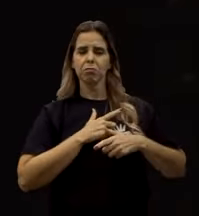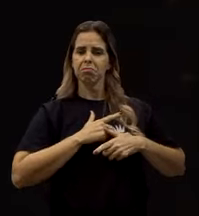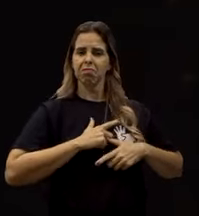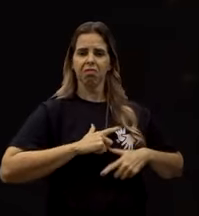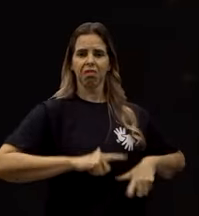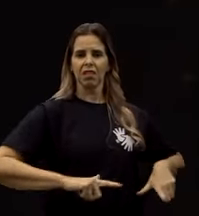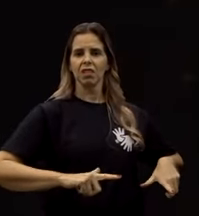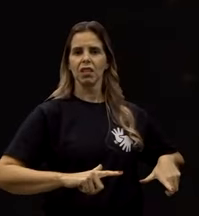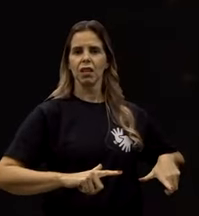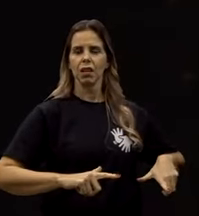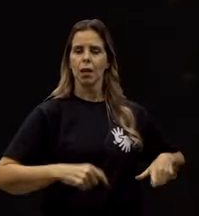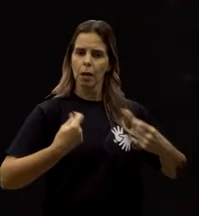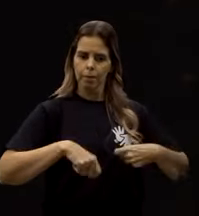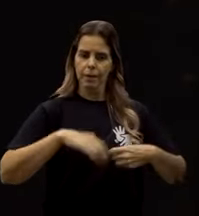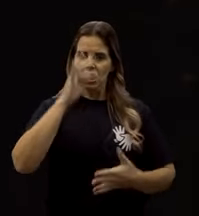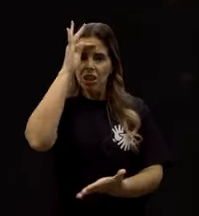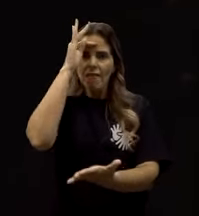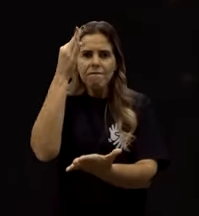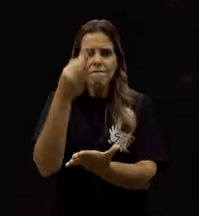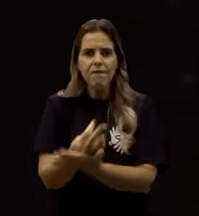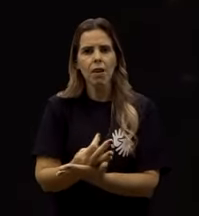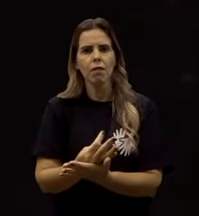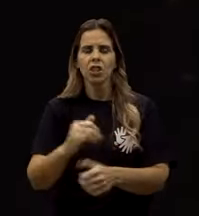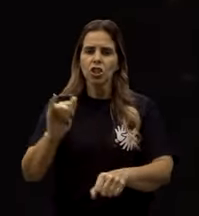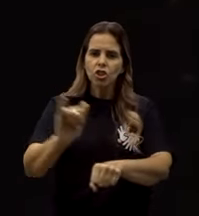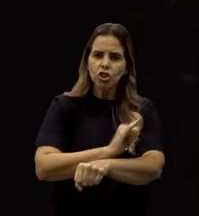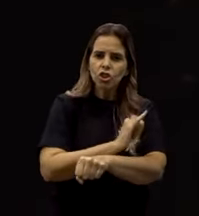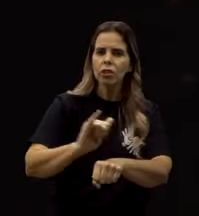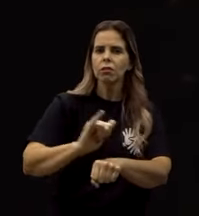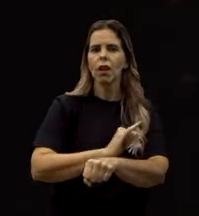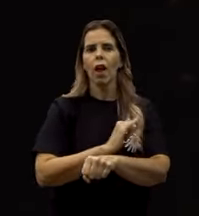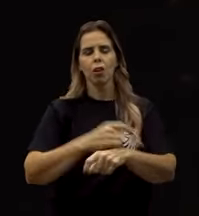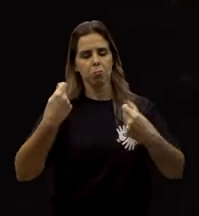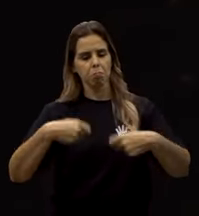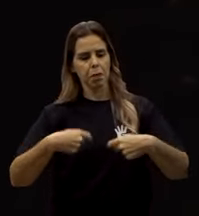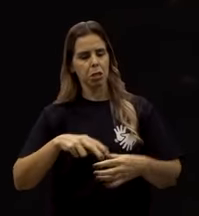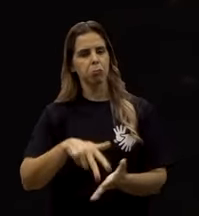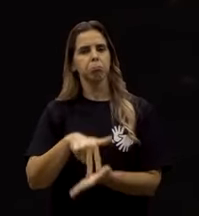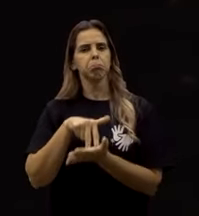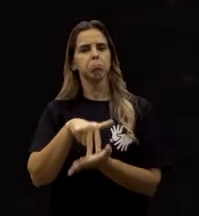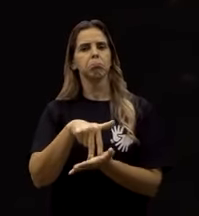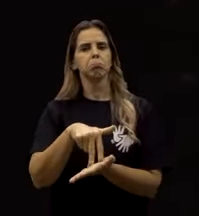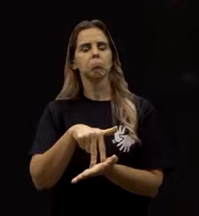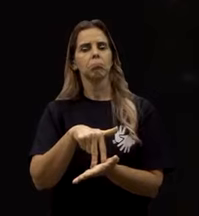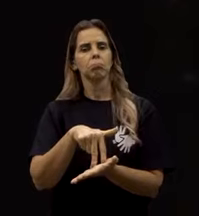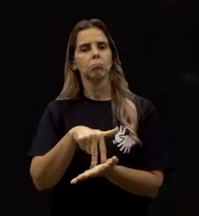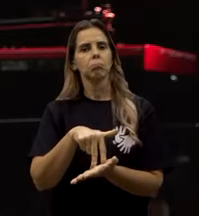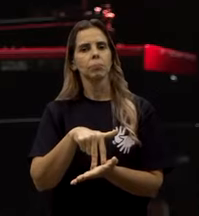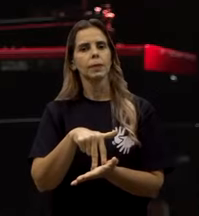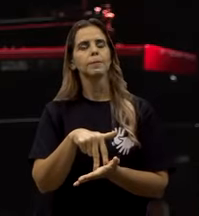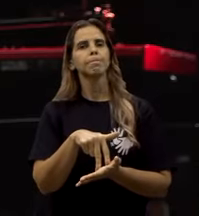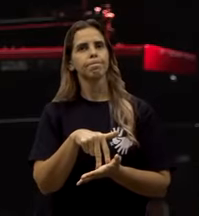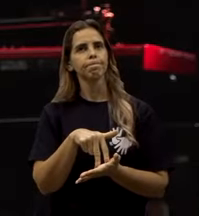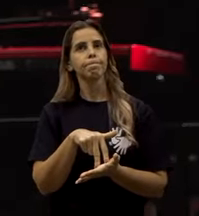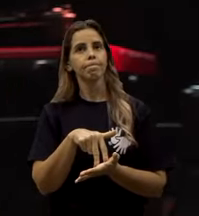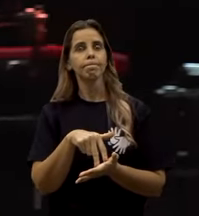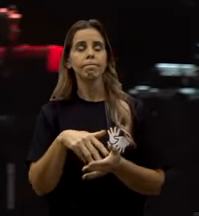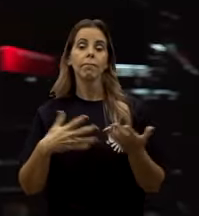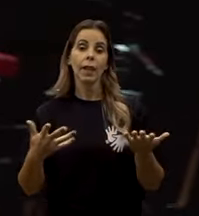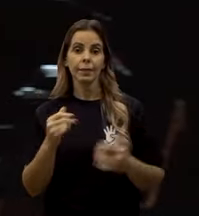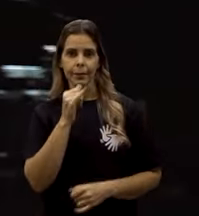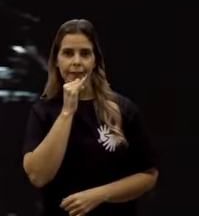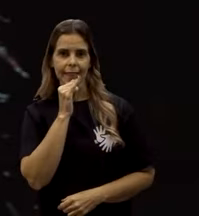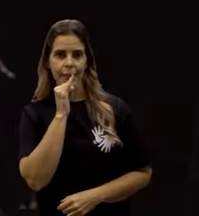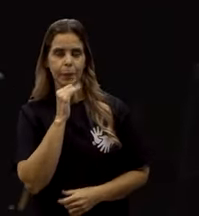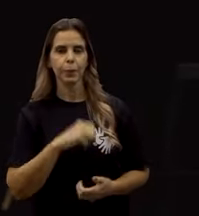a fé precisa ser equipada de estratégia a fé precisa de posicionamento do contrário é igual ter uma Ferrari